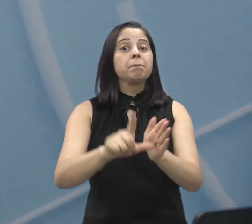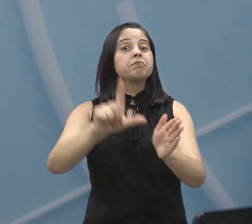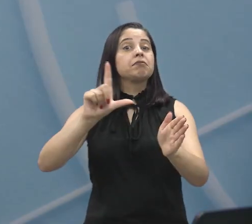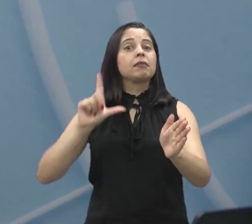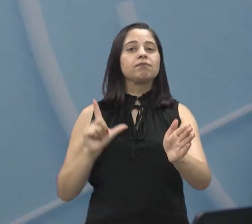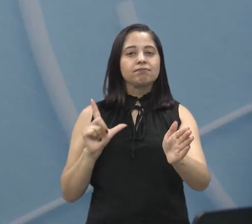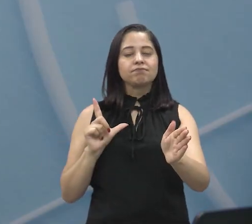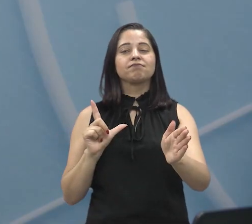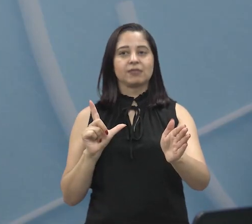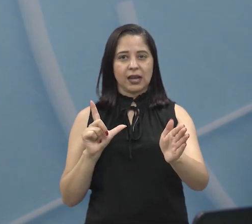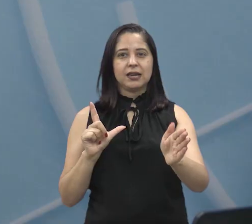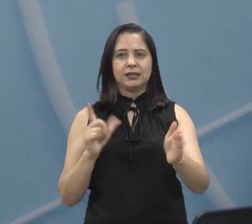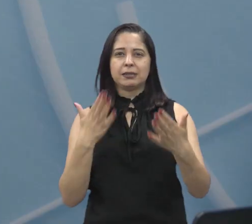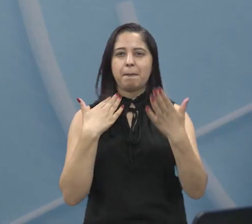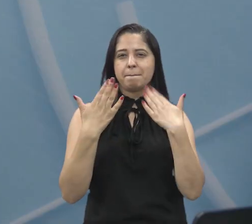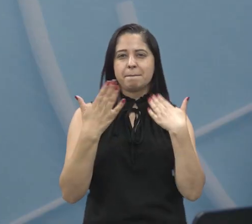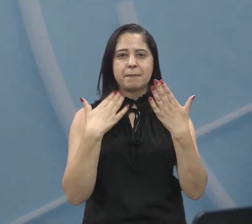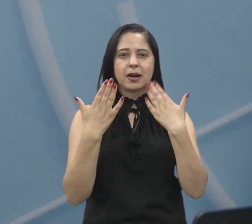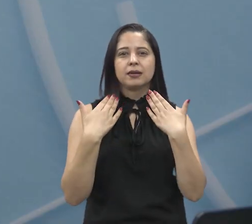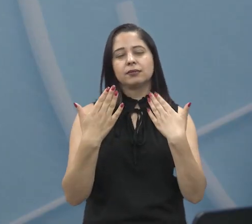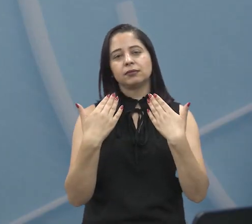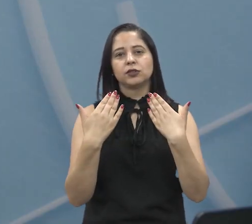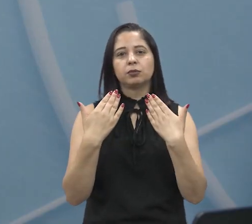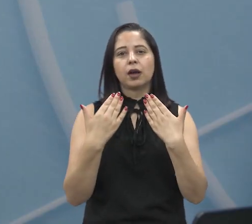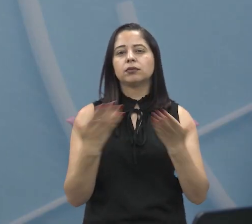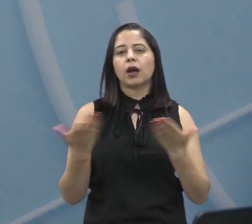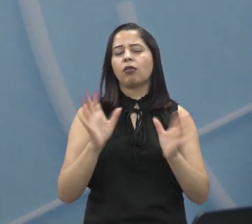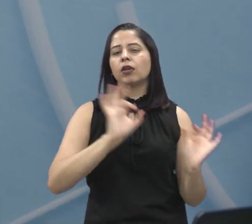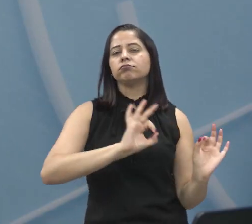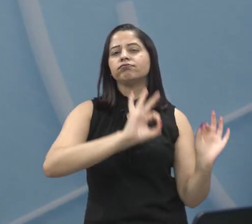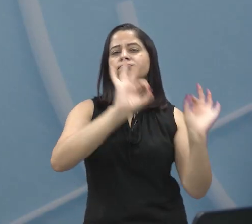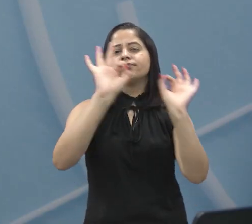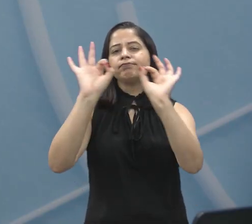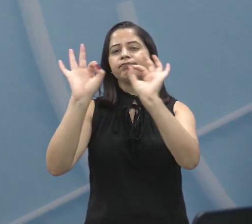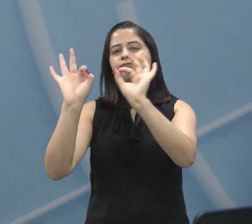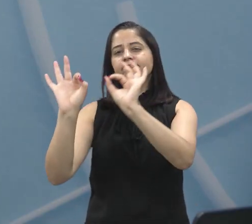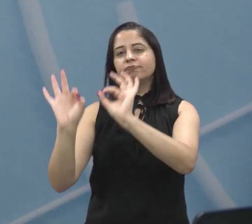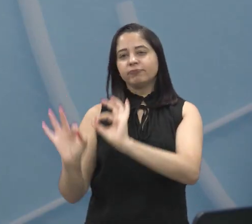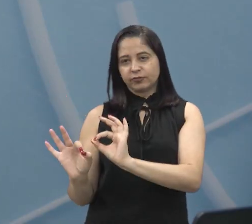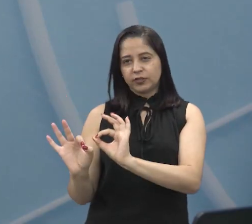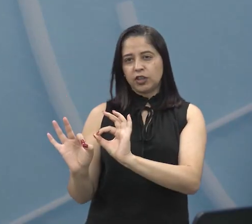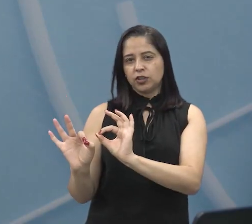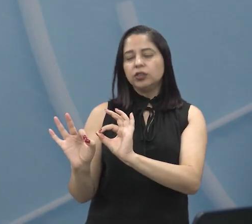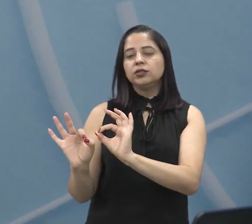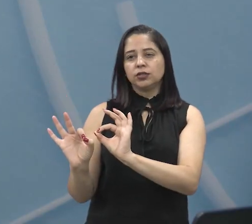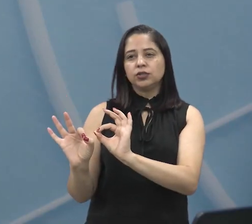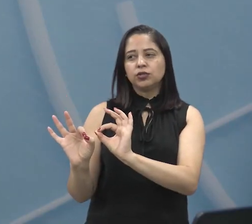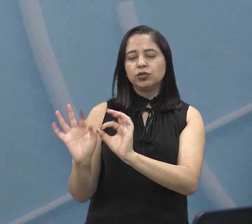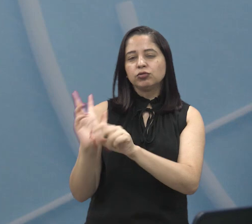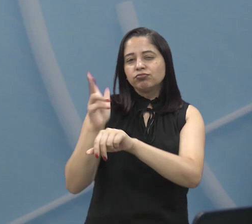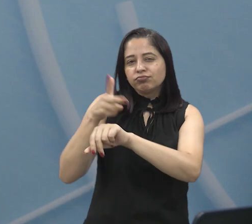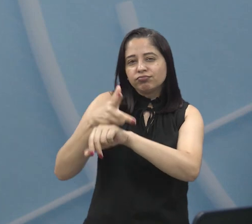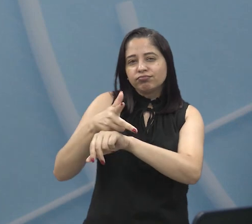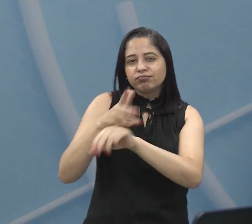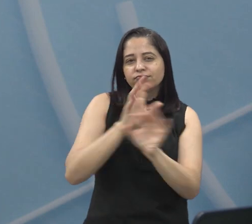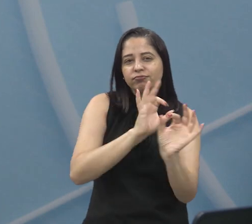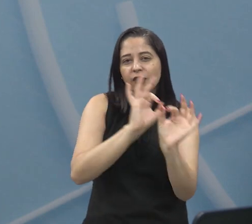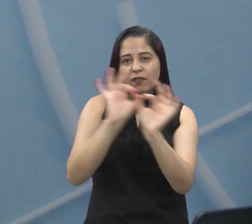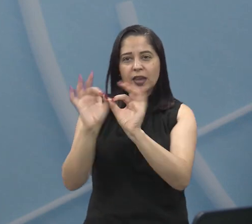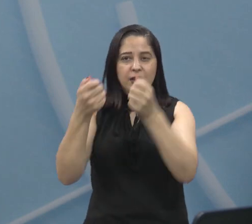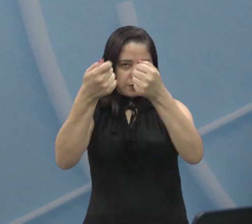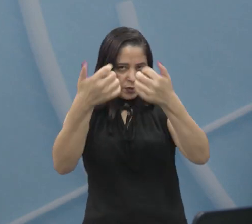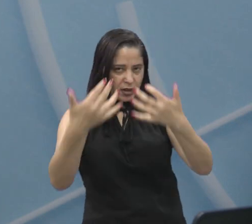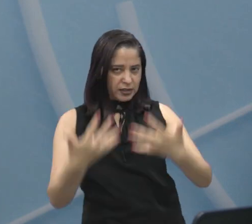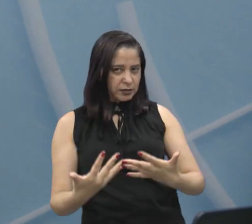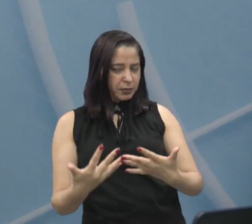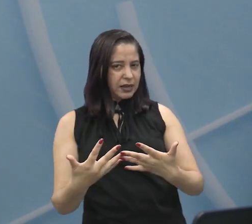então, o bate-papo, né? Vamos fazer uma introdução sobre este assunto. A gente preparou um vídeo para explicar brevemente, né, o que